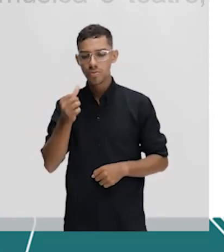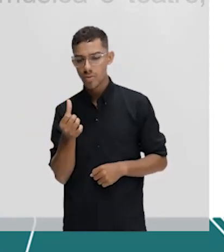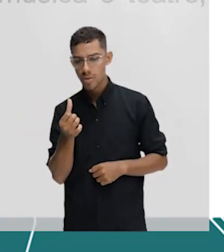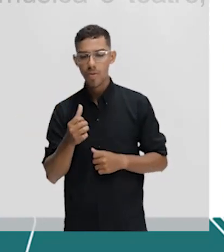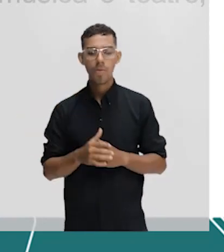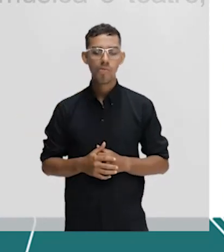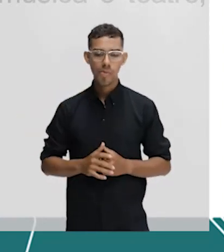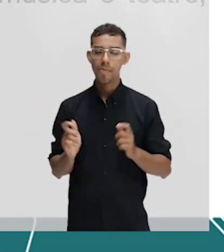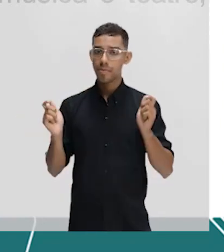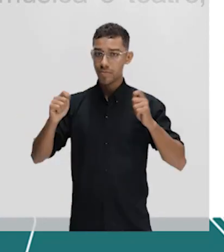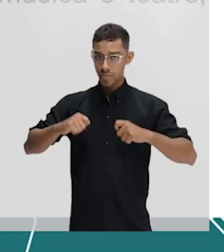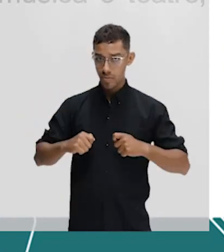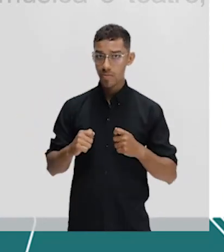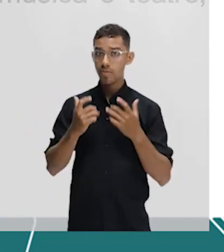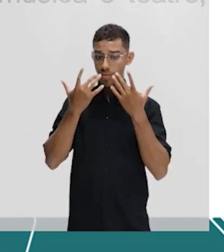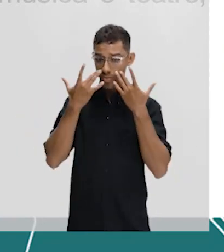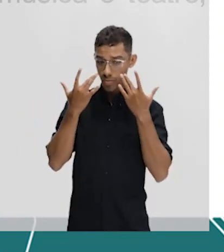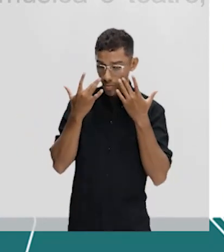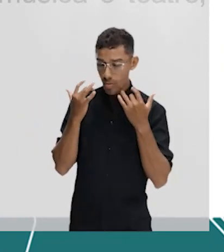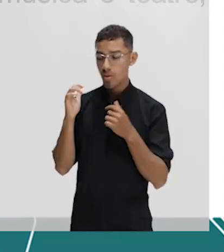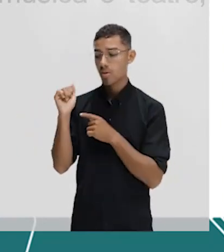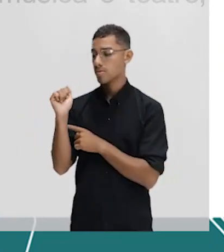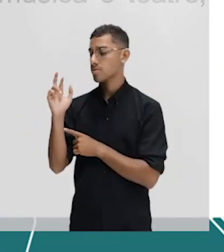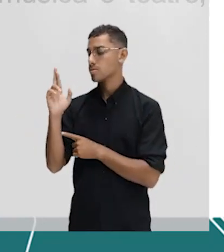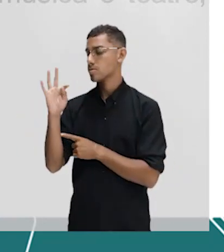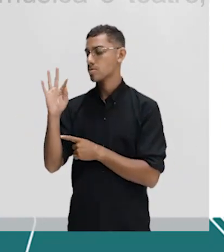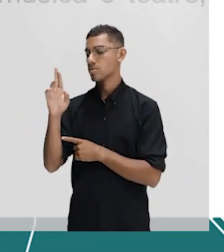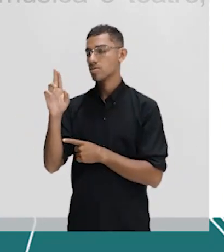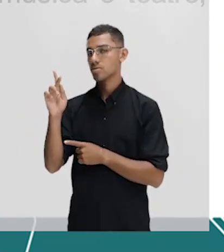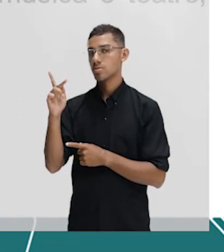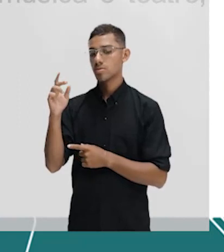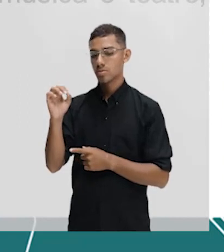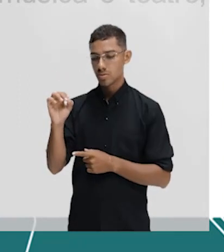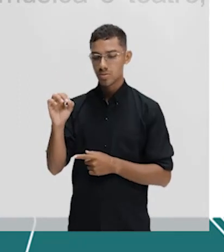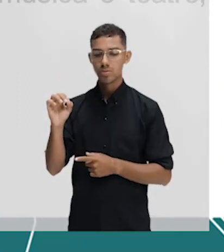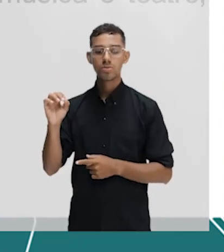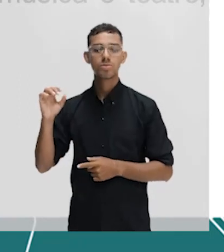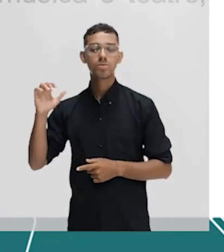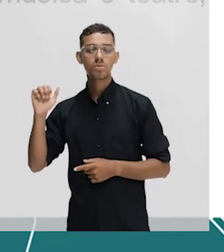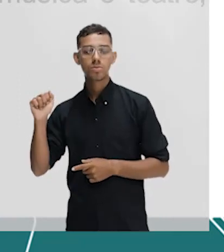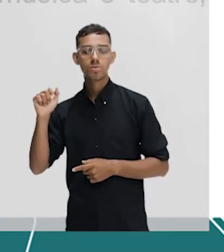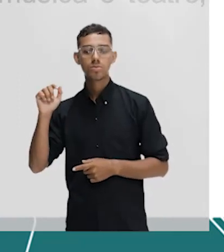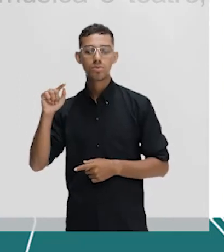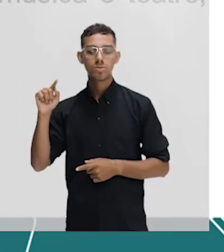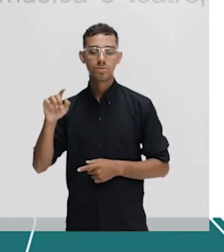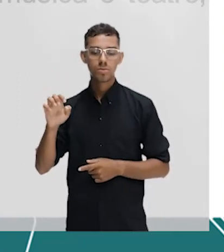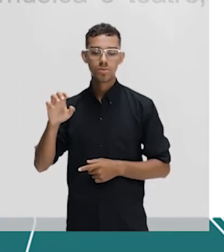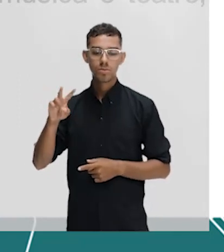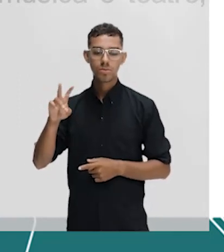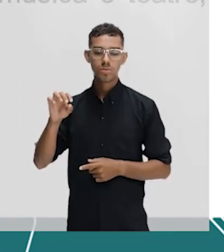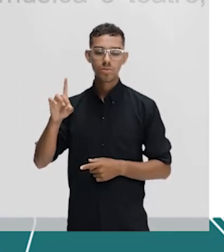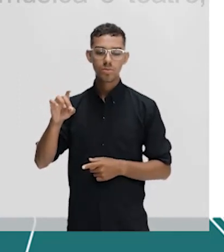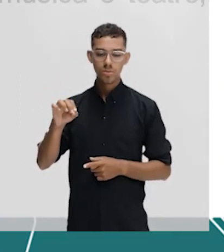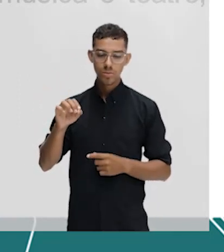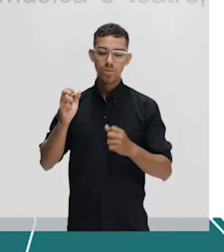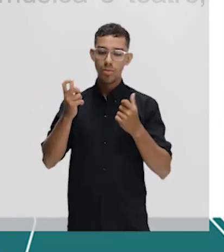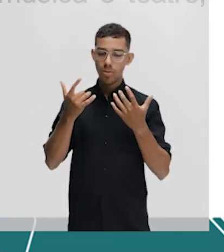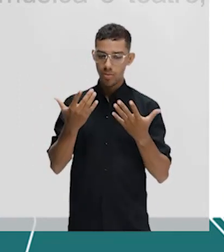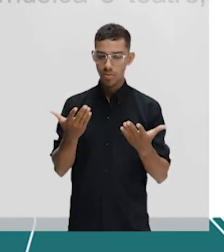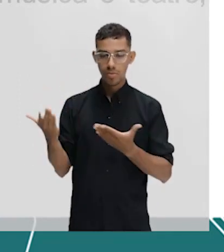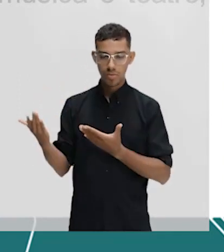fazer referência. O Arthur Azevedo, que a gente vai falar sobre ele, é o segundo teatro mais antigo do Brasil. O primeiro é o Teatro Amazonas.